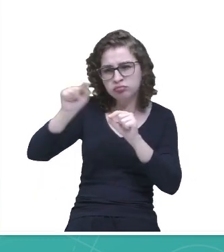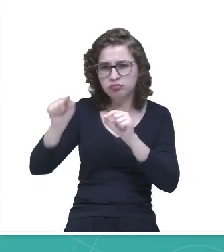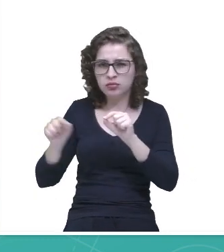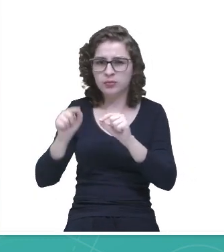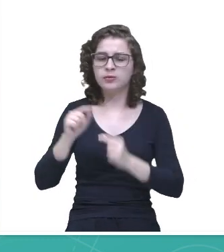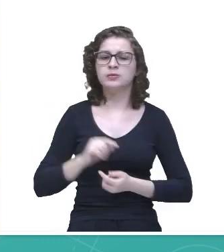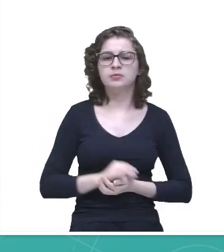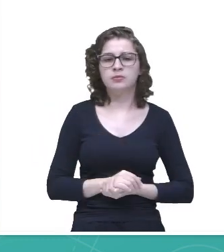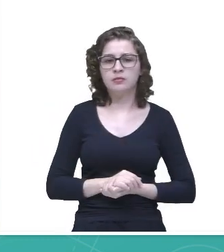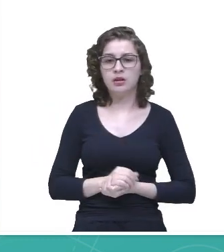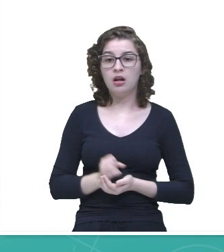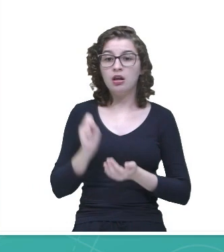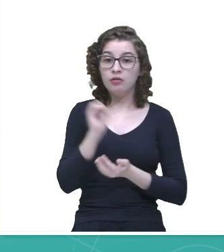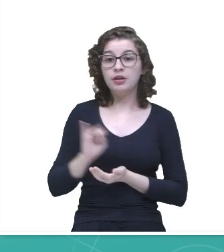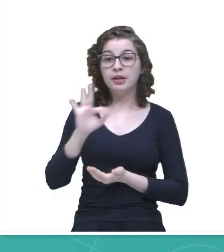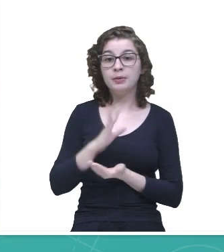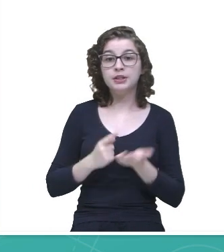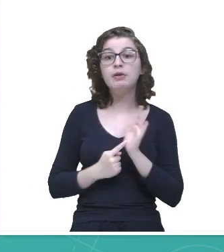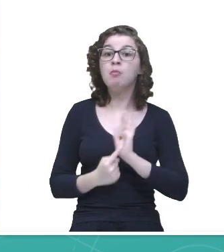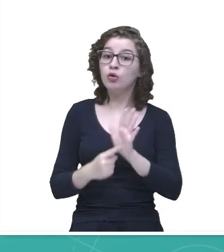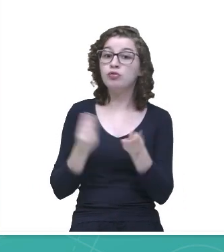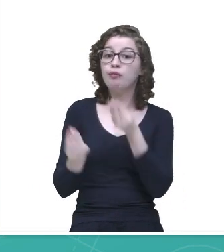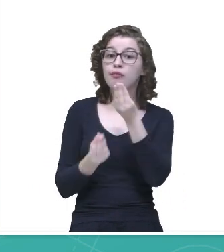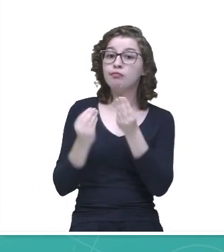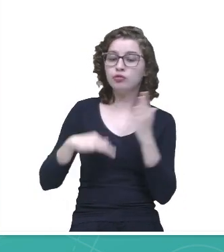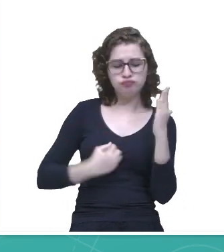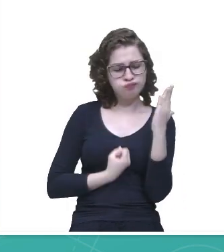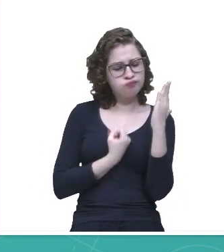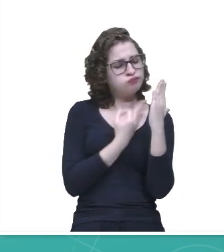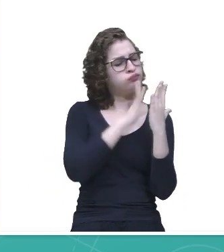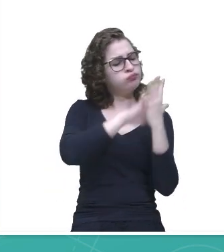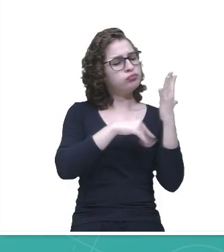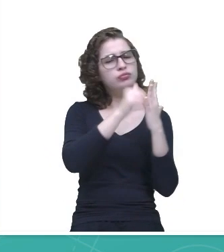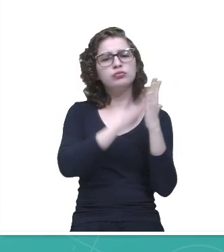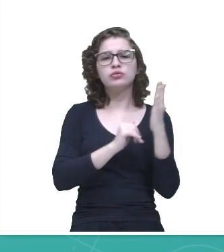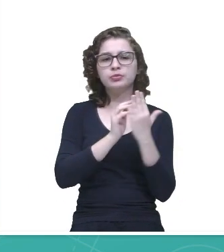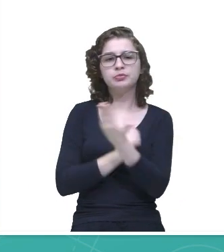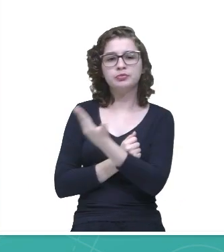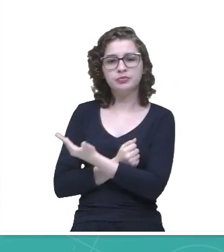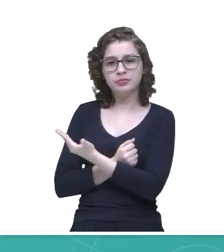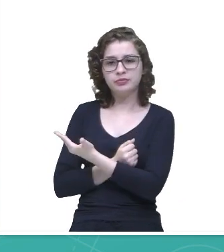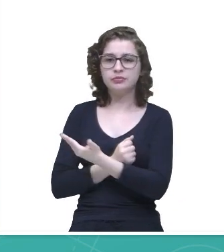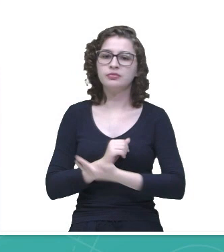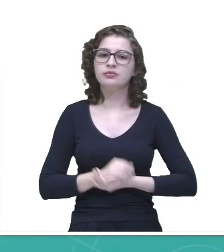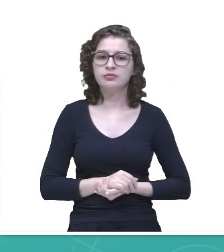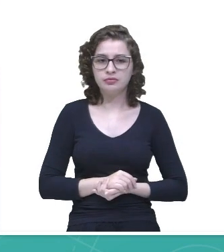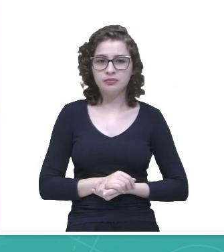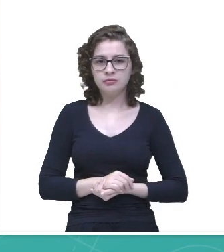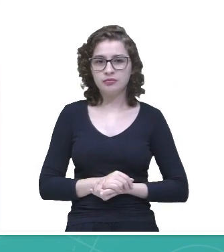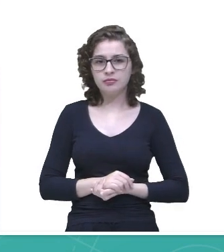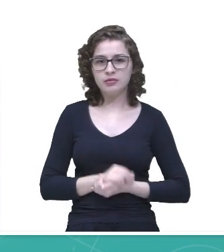para representar esse momento, tá? Dos expressionistas. Vamos ver? Então, quando eu digo para vocês que